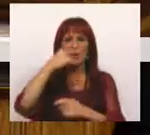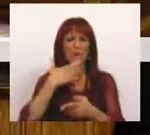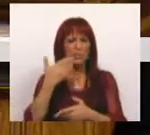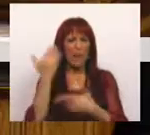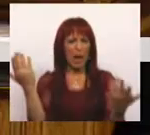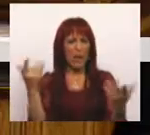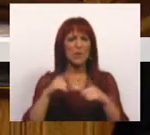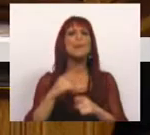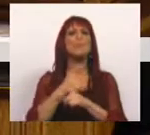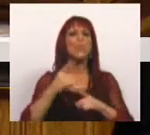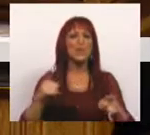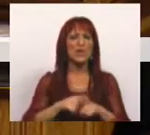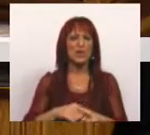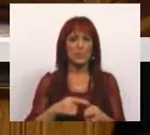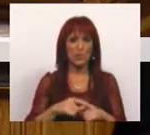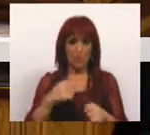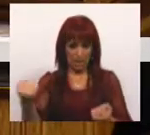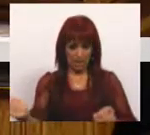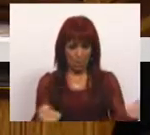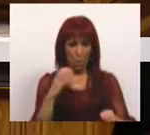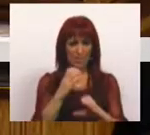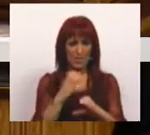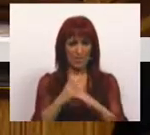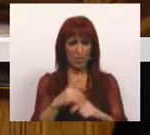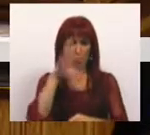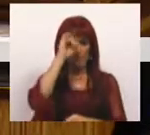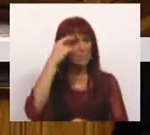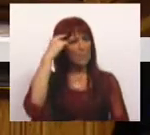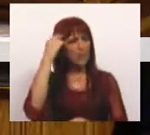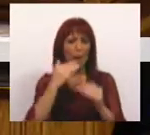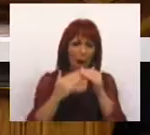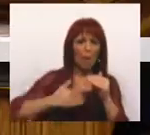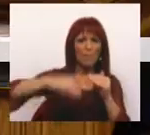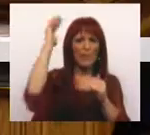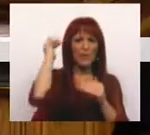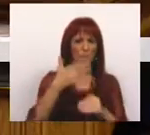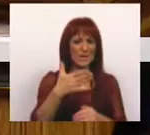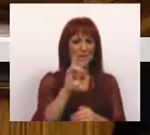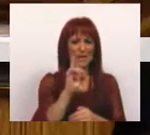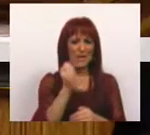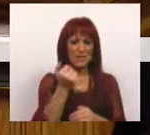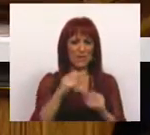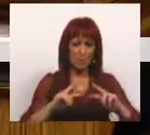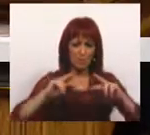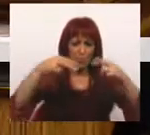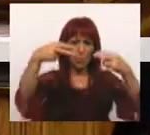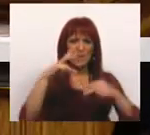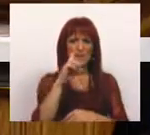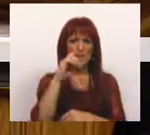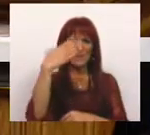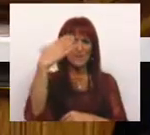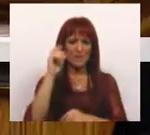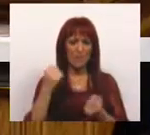absurda. Isto porque, para os motoristas de pesados, o Governo resolveu aumentar dos 65 para os